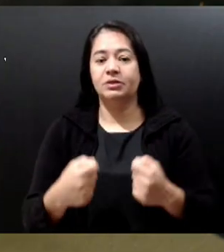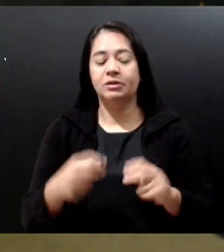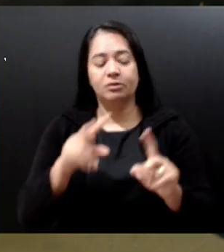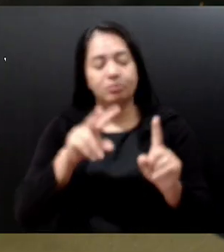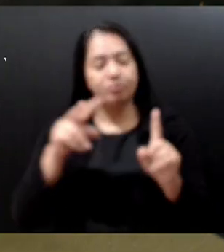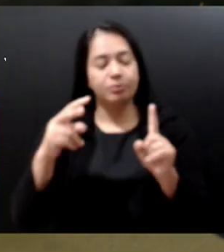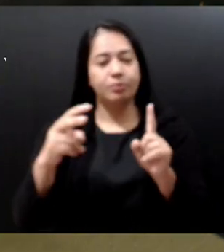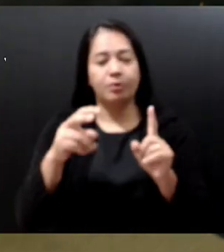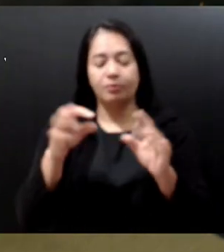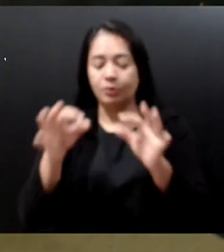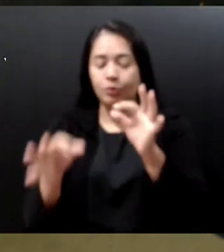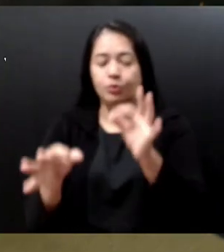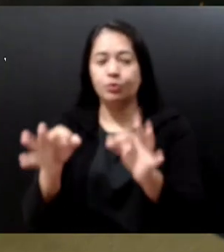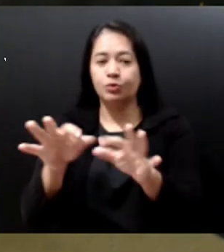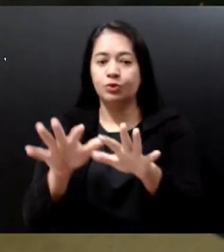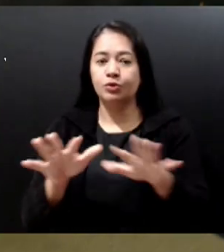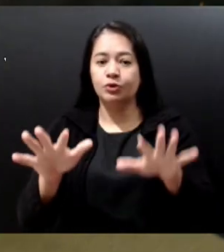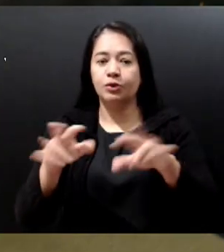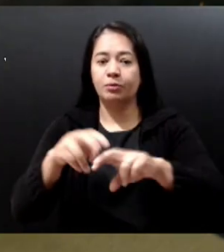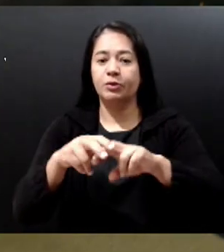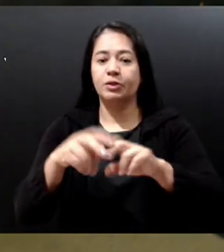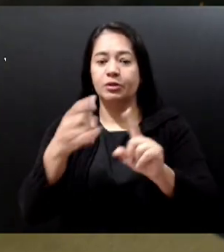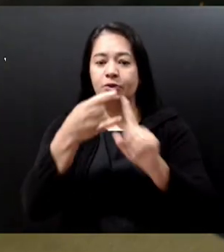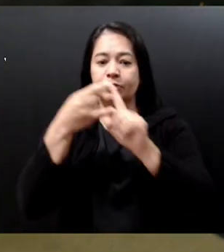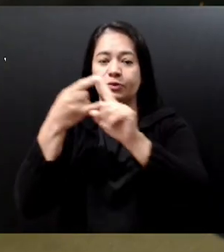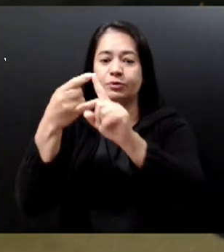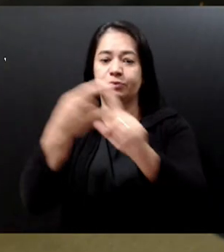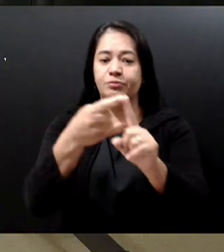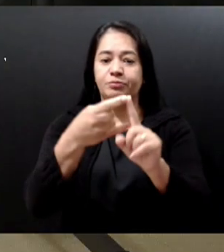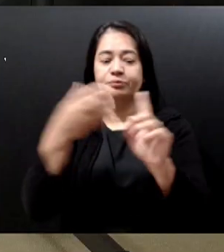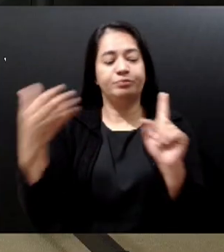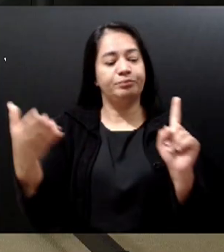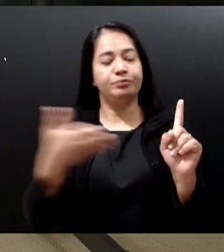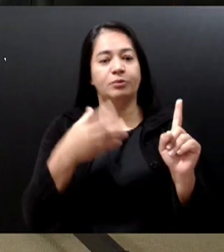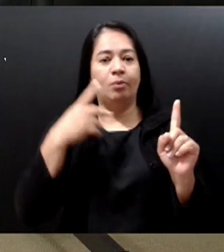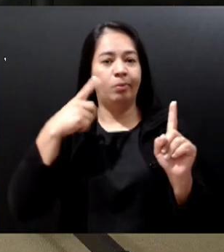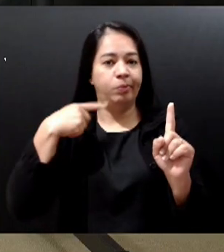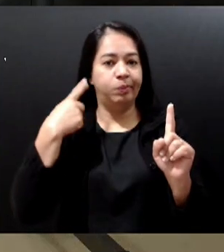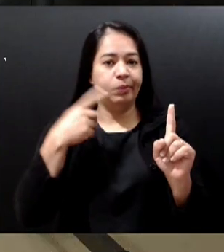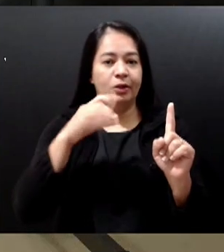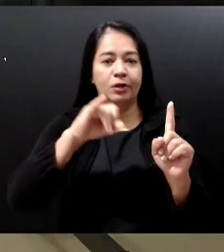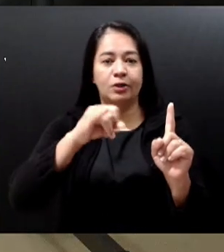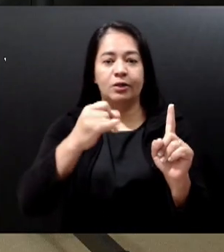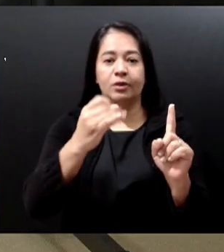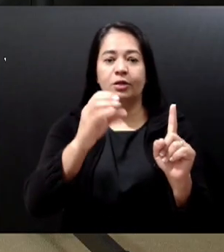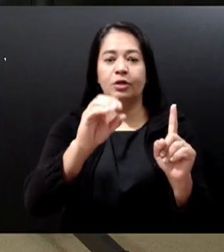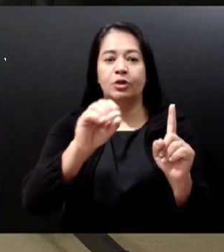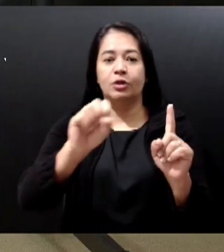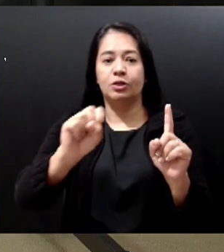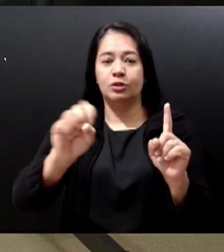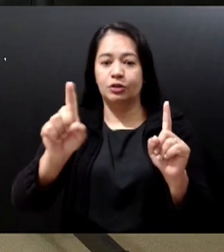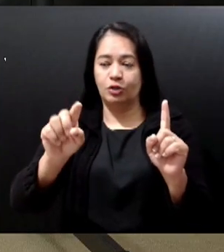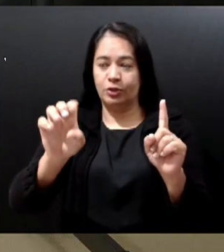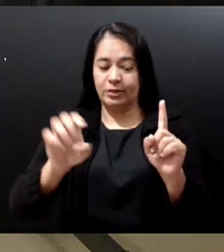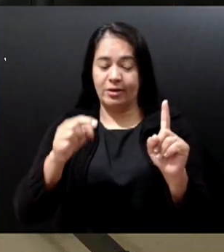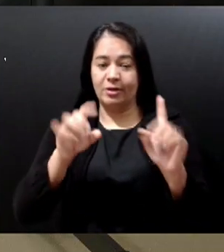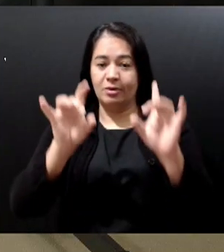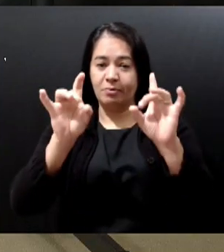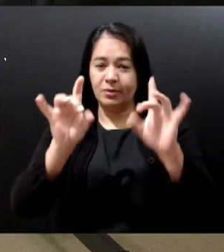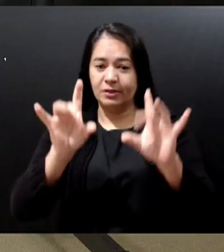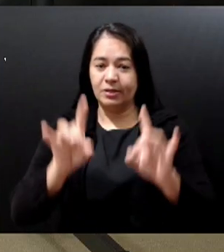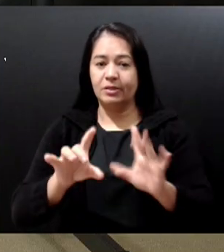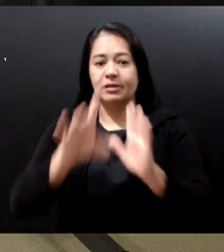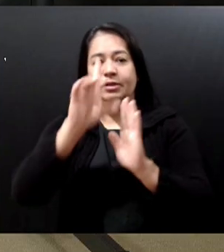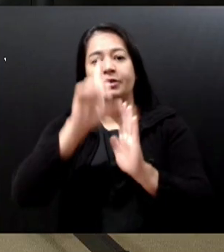Com a gente pelo Zoom, o advogado José Armando de Farias, especialista em direito da família, para explicar para a gente como